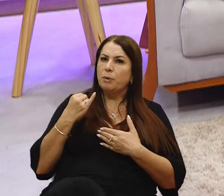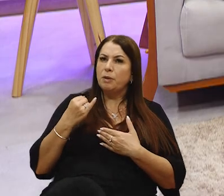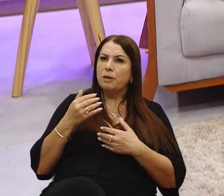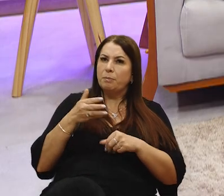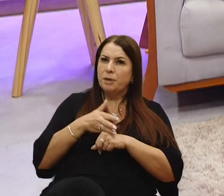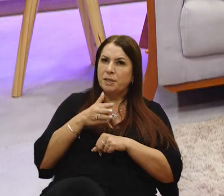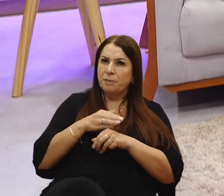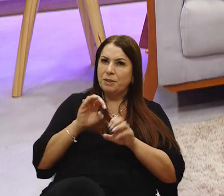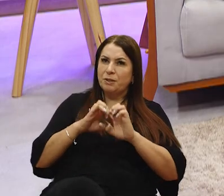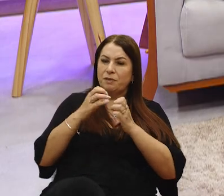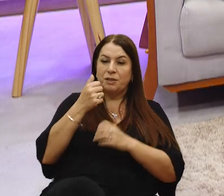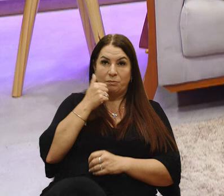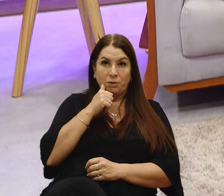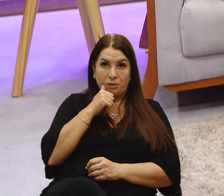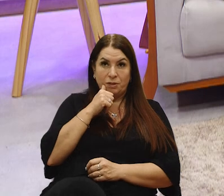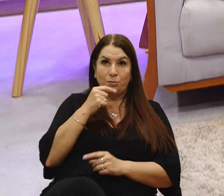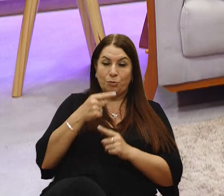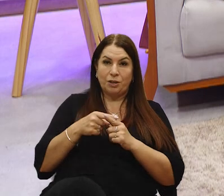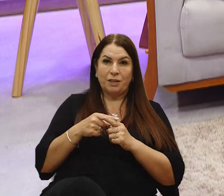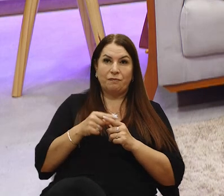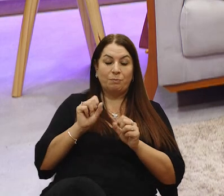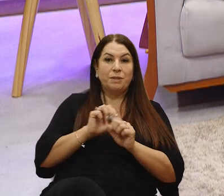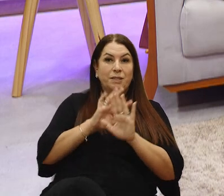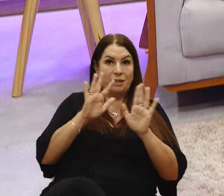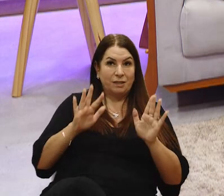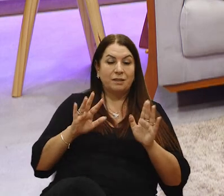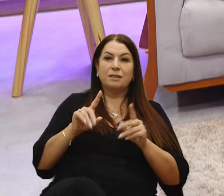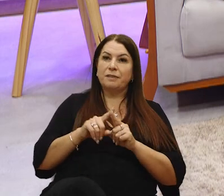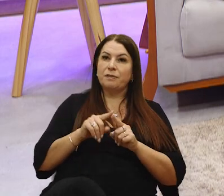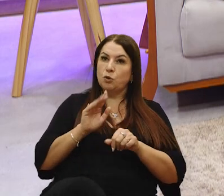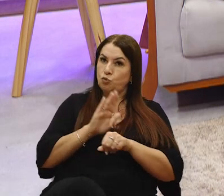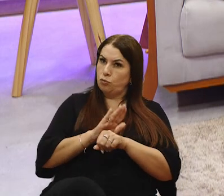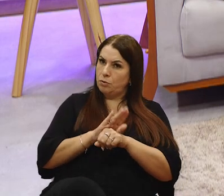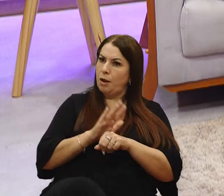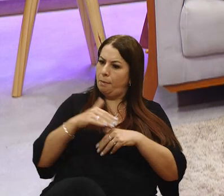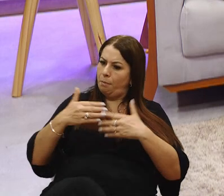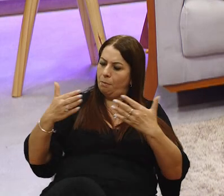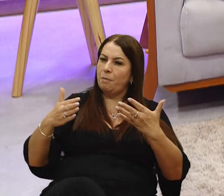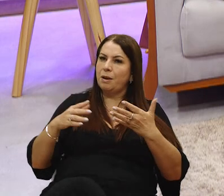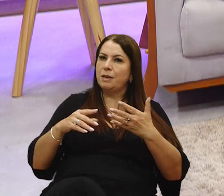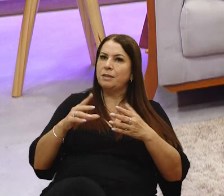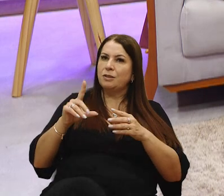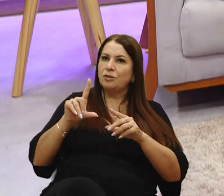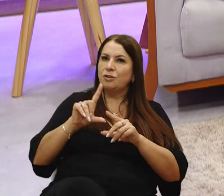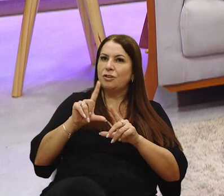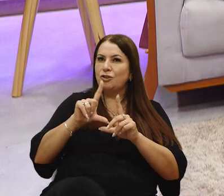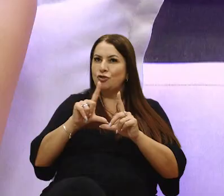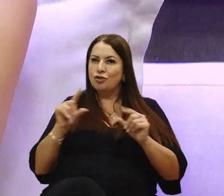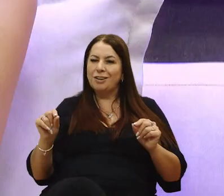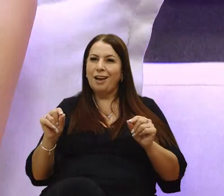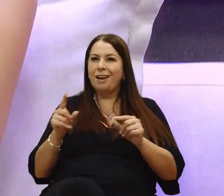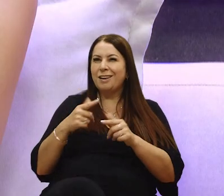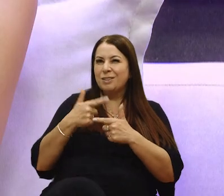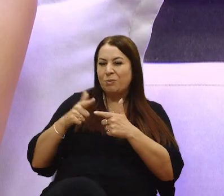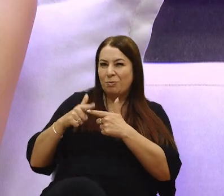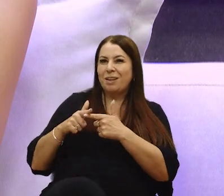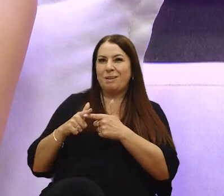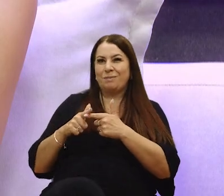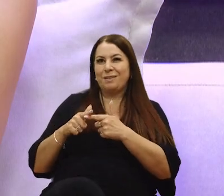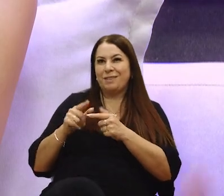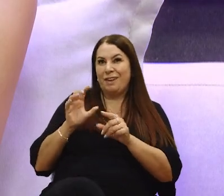essa dúvida, é bem importante participar do evento das meninas, porque vai ser bem esclarecedor e vai ajudar cada vez mais a eliminar